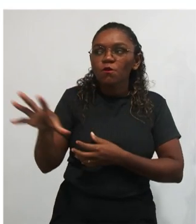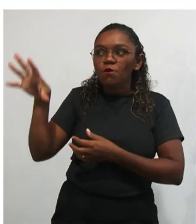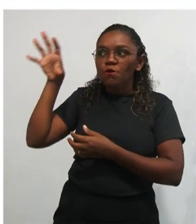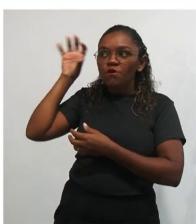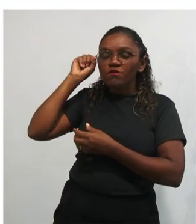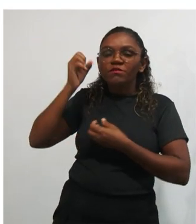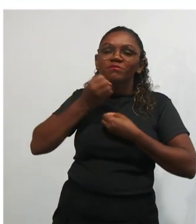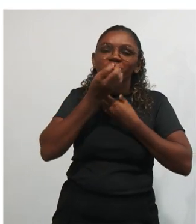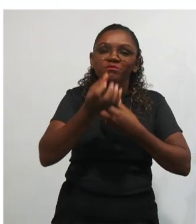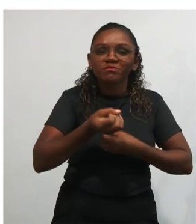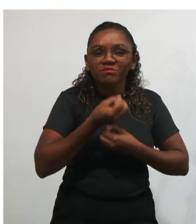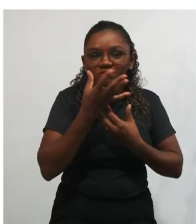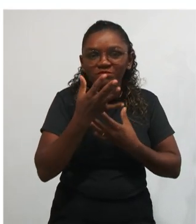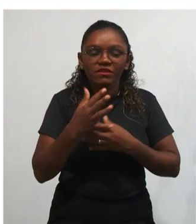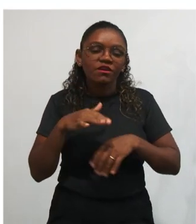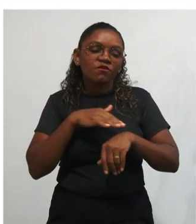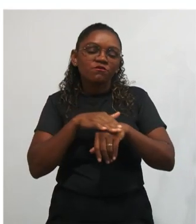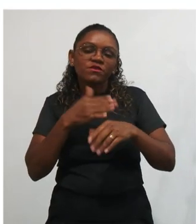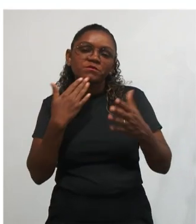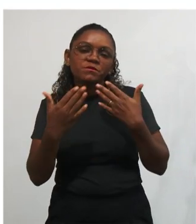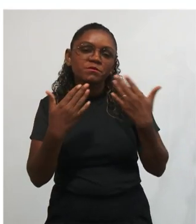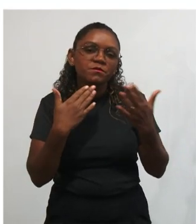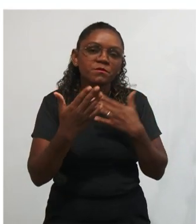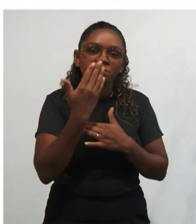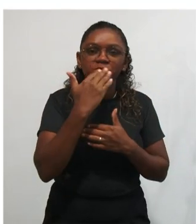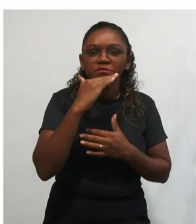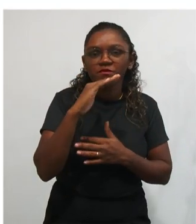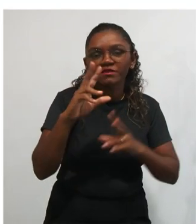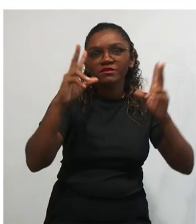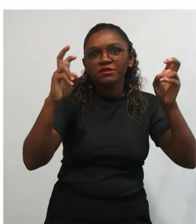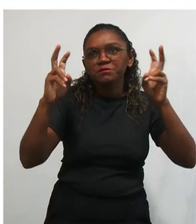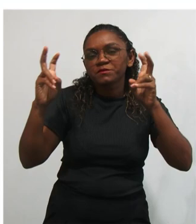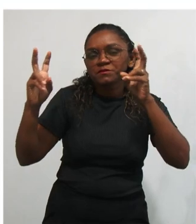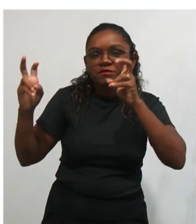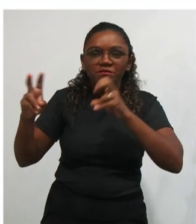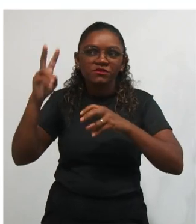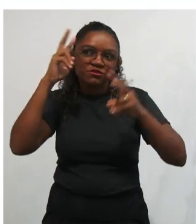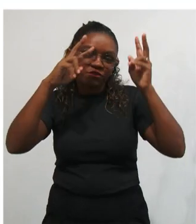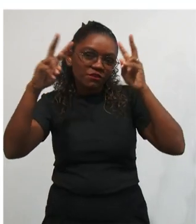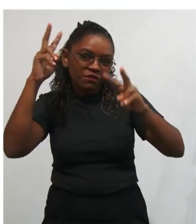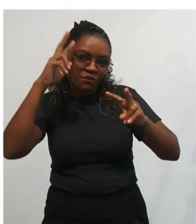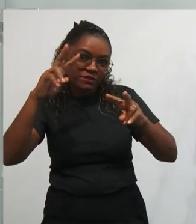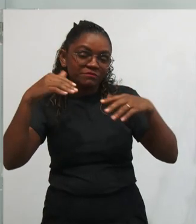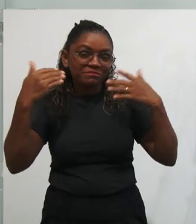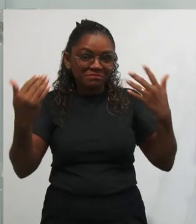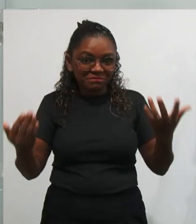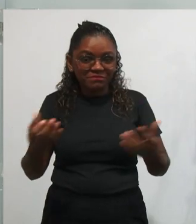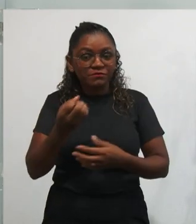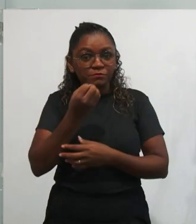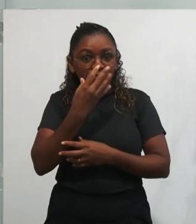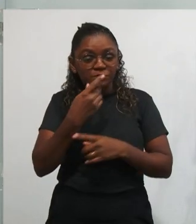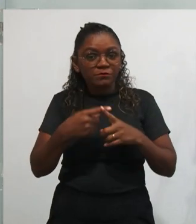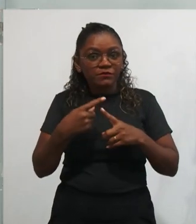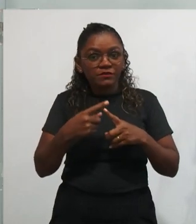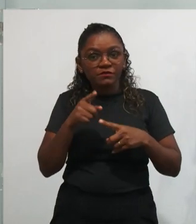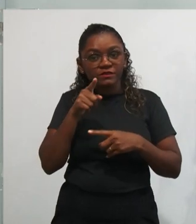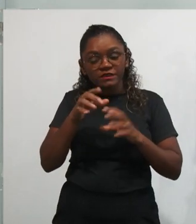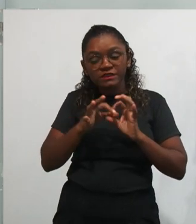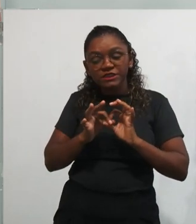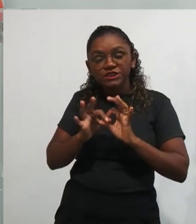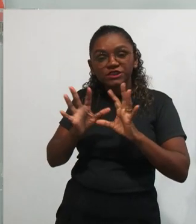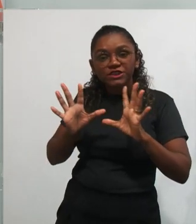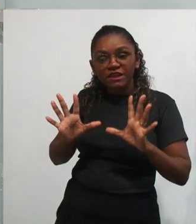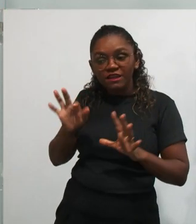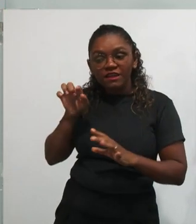com coleguinha sobre vários temas extremamente importante a permissão que você dá ao seu aluno